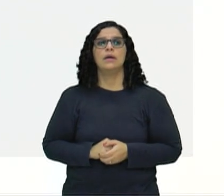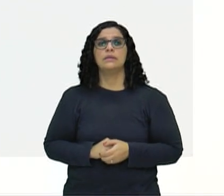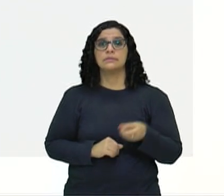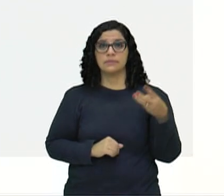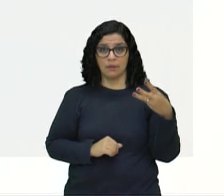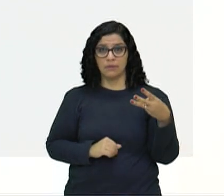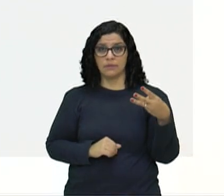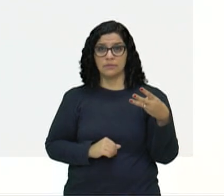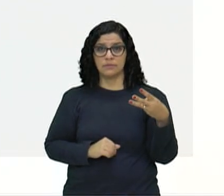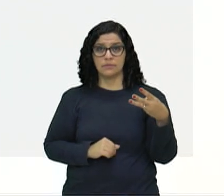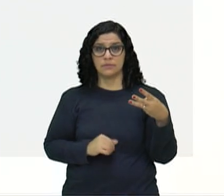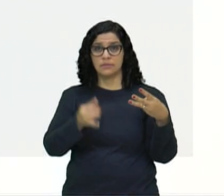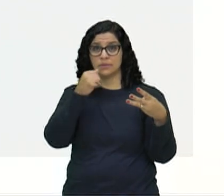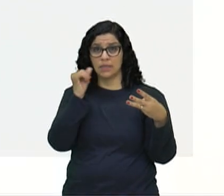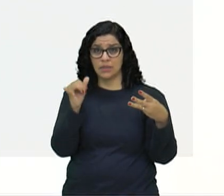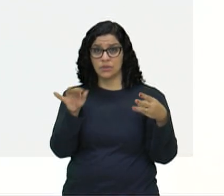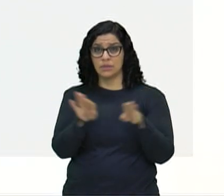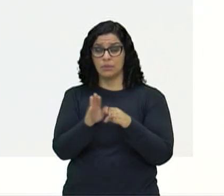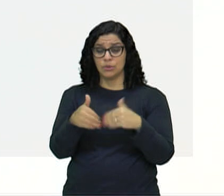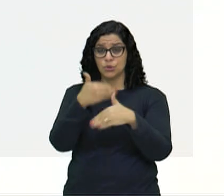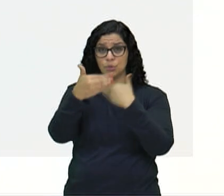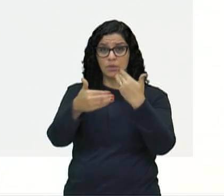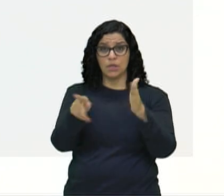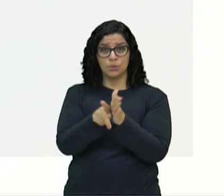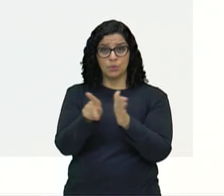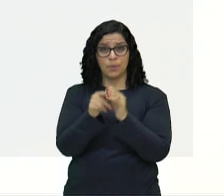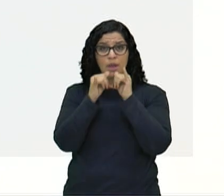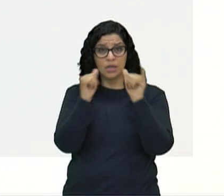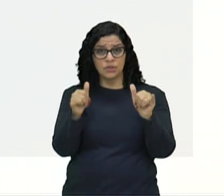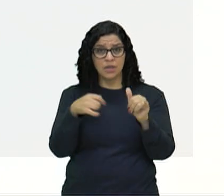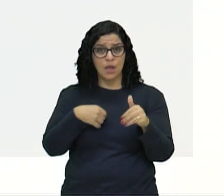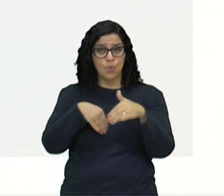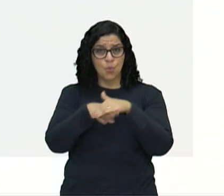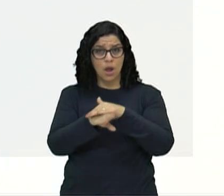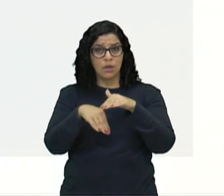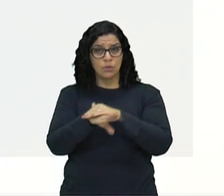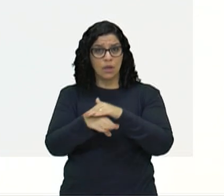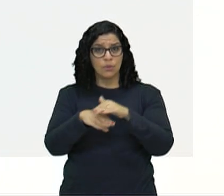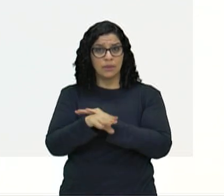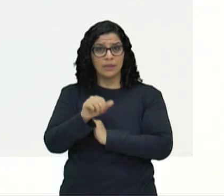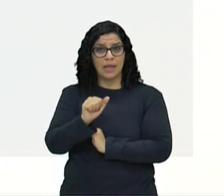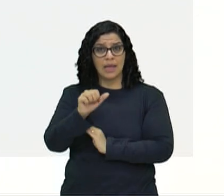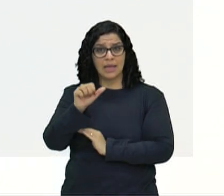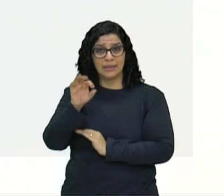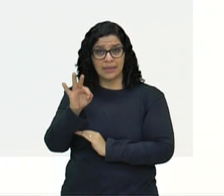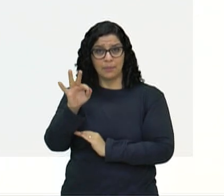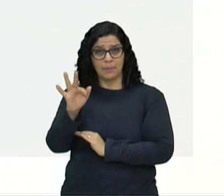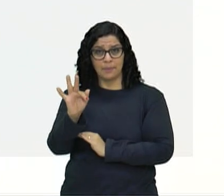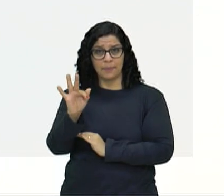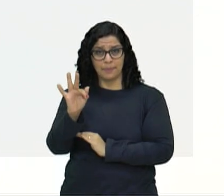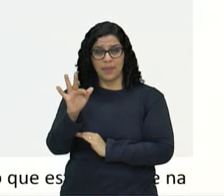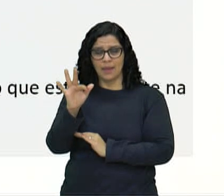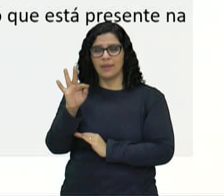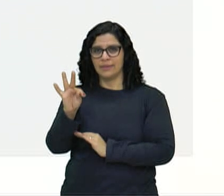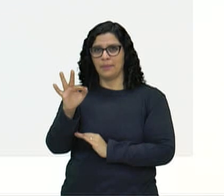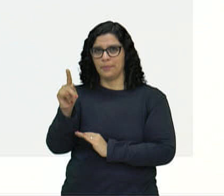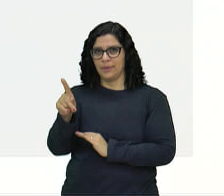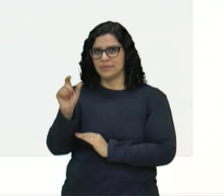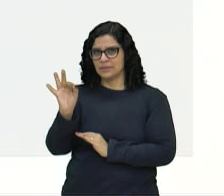3. A energia liberada nos processos de metabolização energética é armazenada nas moléculas de ATP? Muito bem,